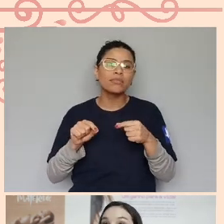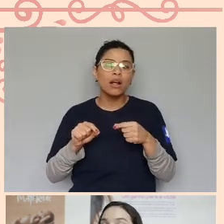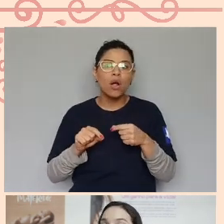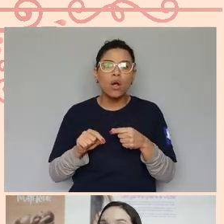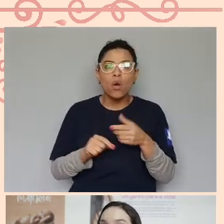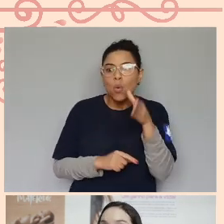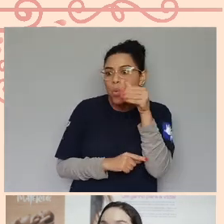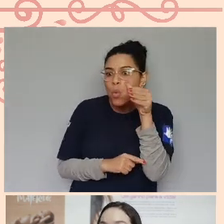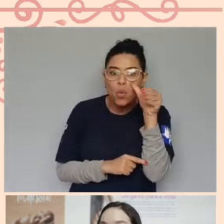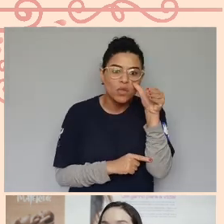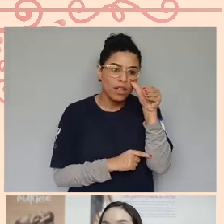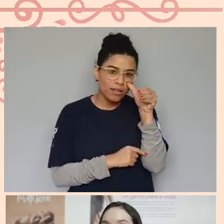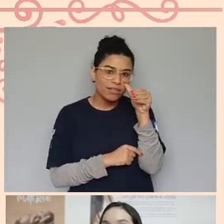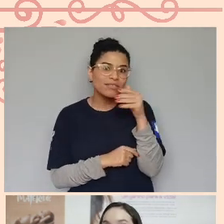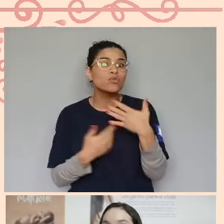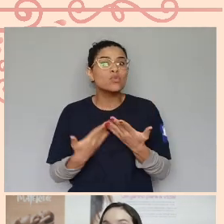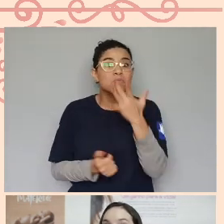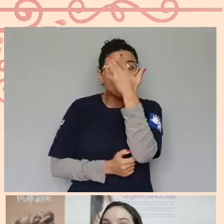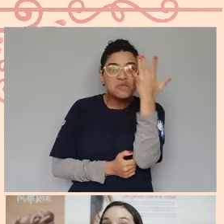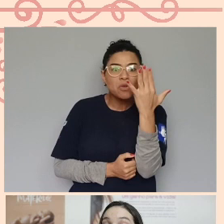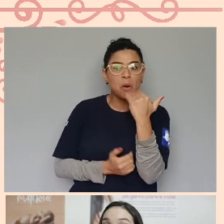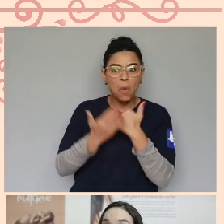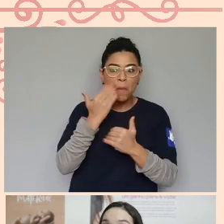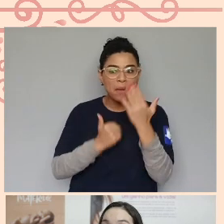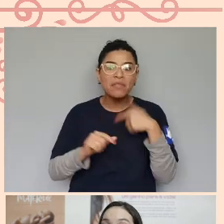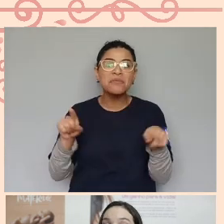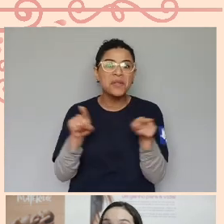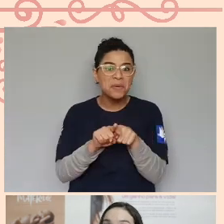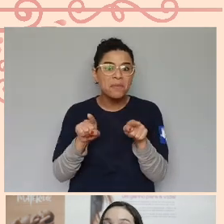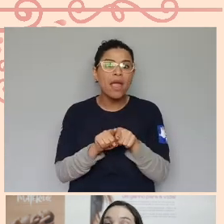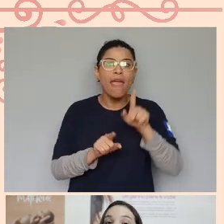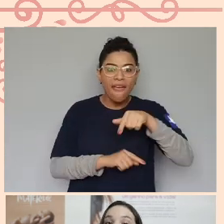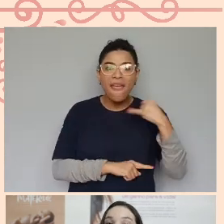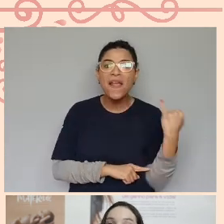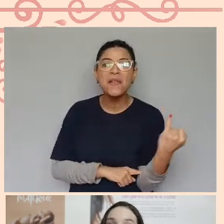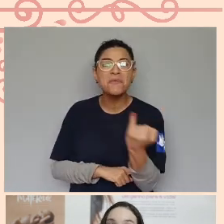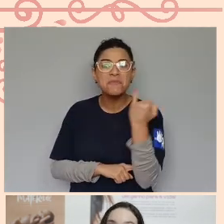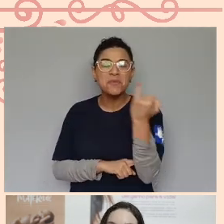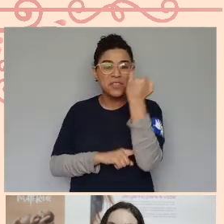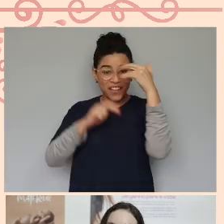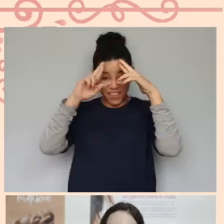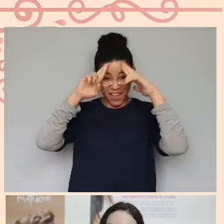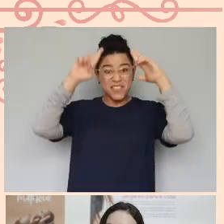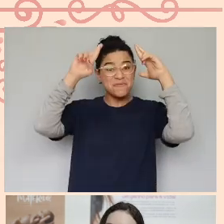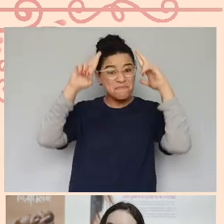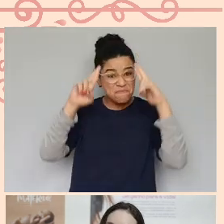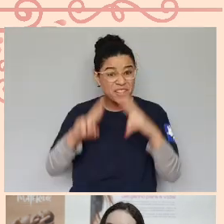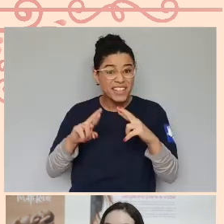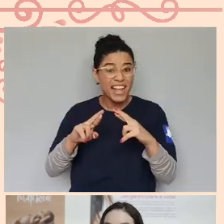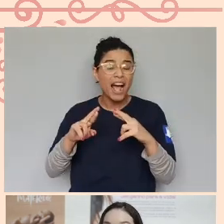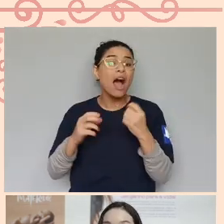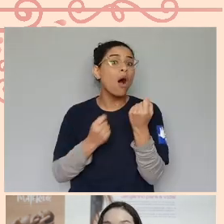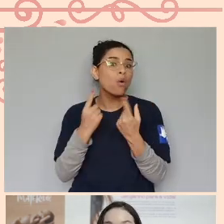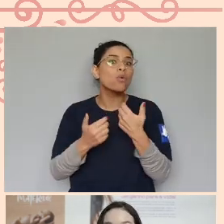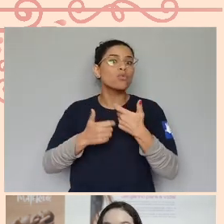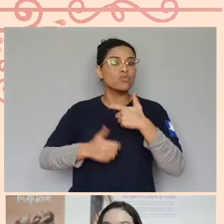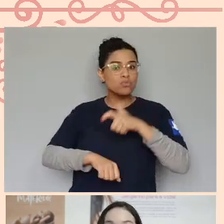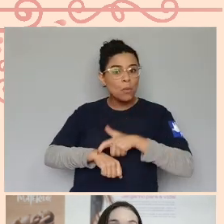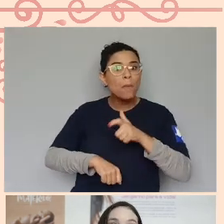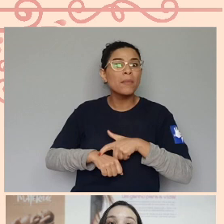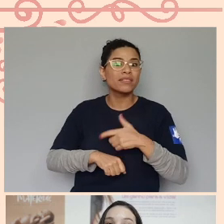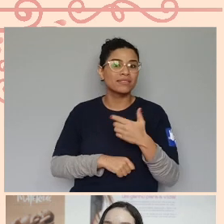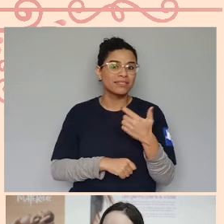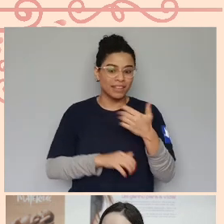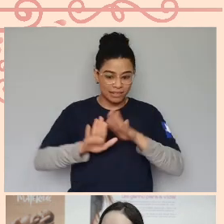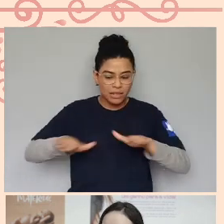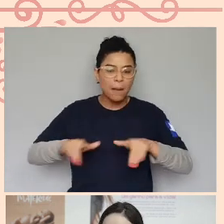sente curiosidade quando alguém está com algum alimento, ela abre a boca. Então é importante a gente respeitar esses sinais da criança, porque às vezes a gente quer dar comidinha para a